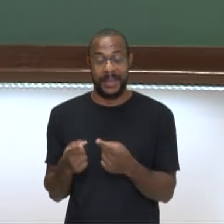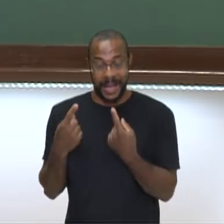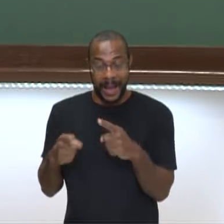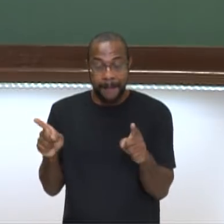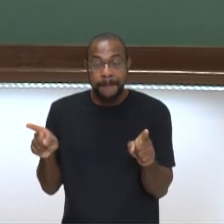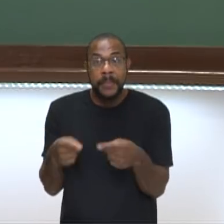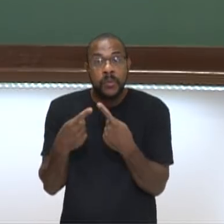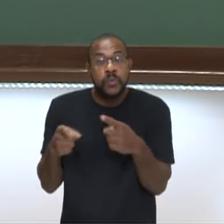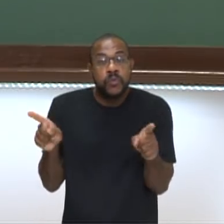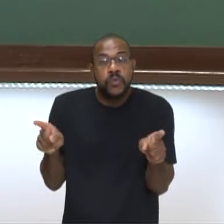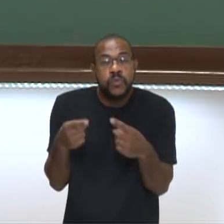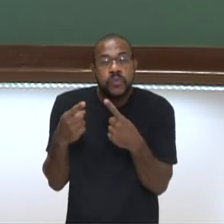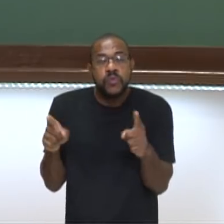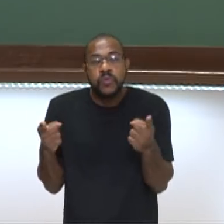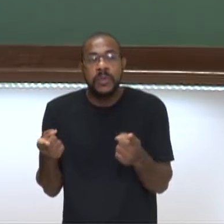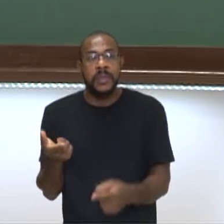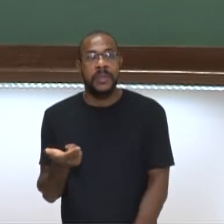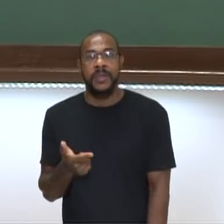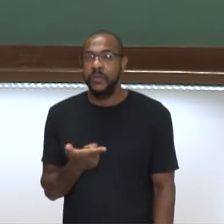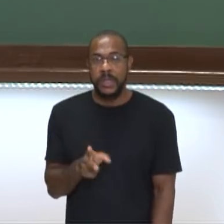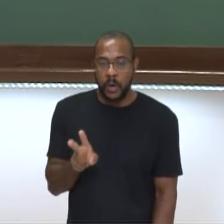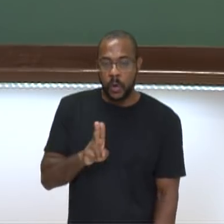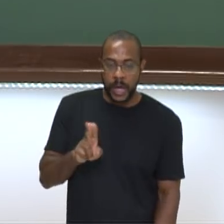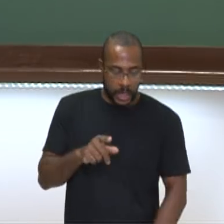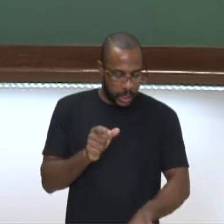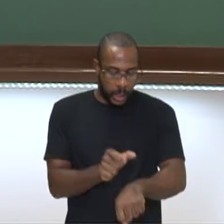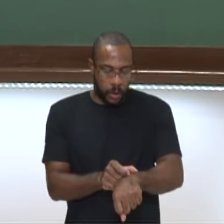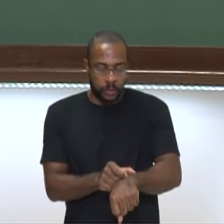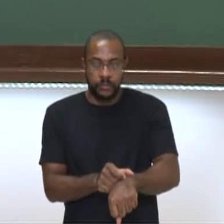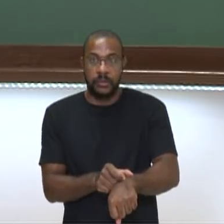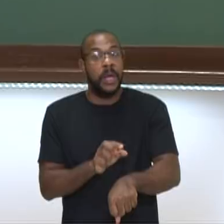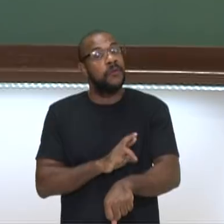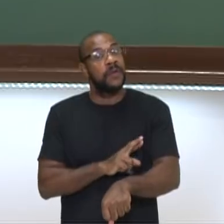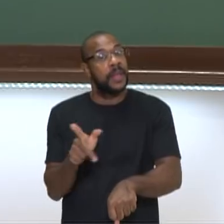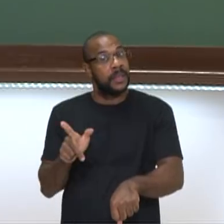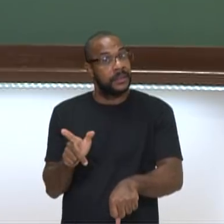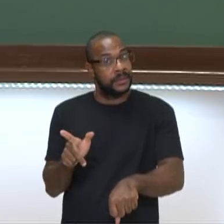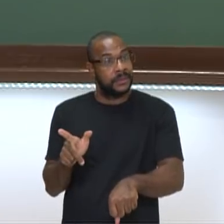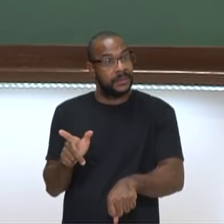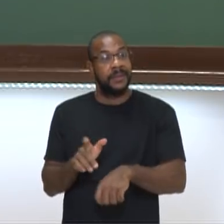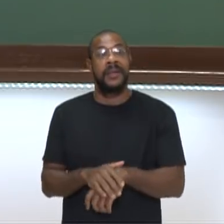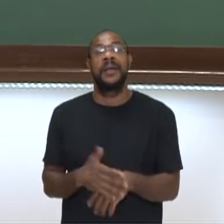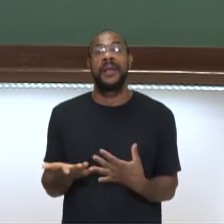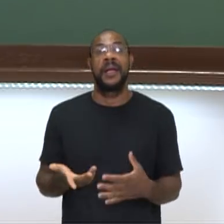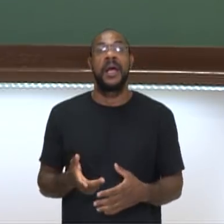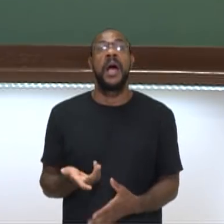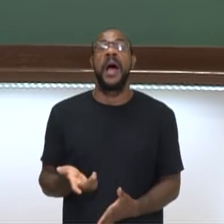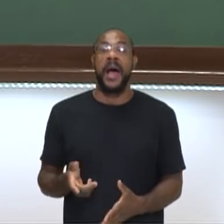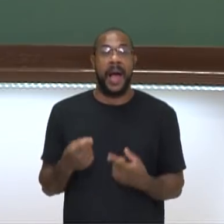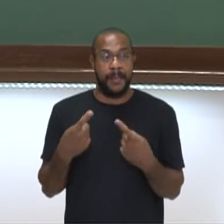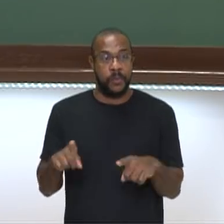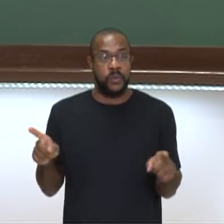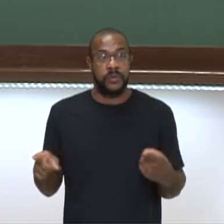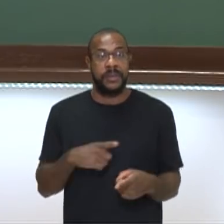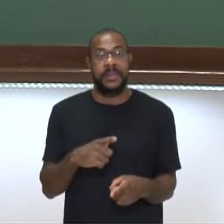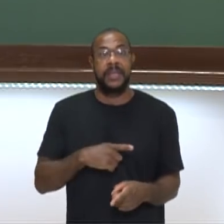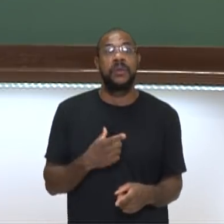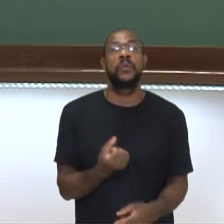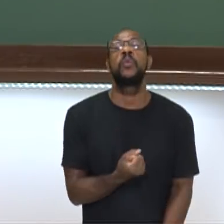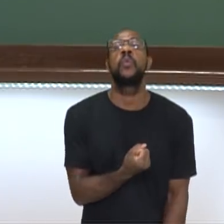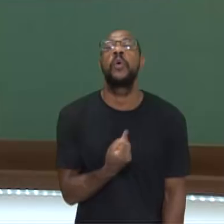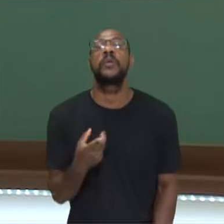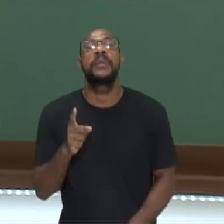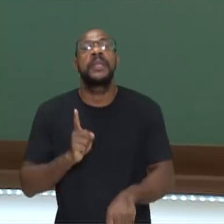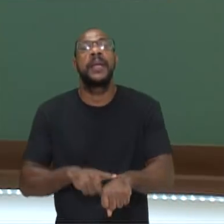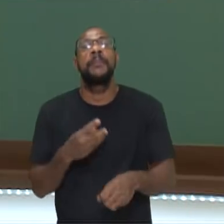música, ela não usa esse relógio para contar o seu tempo, tá? A música conta o seu tempo através do